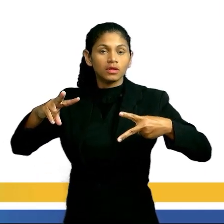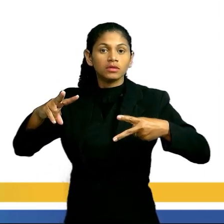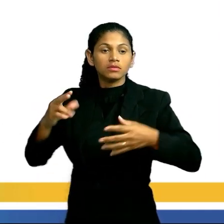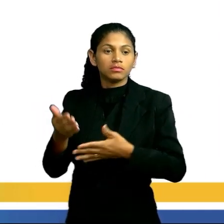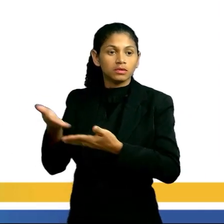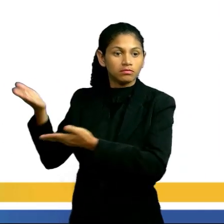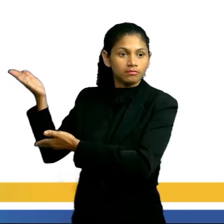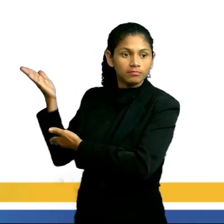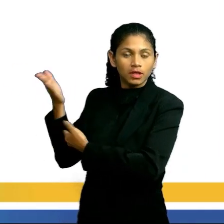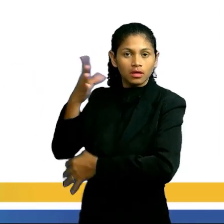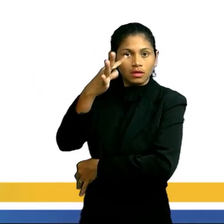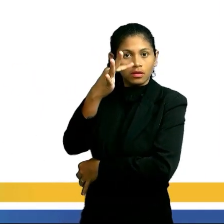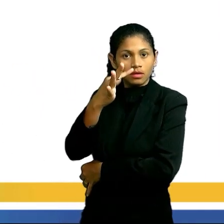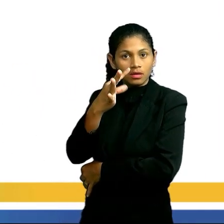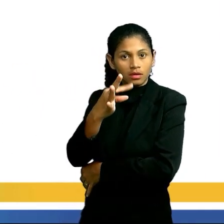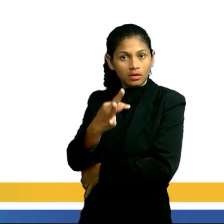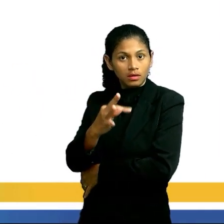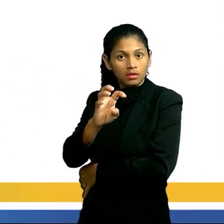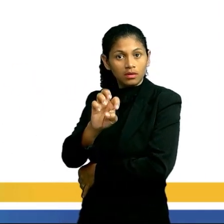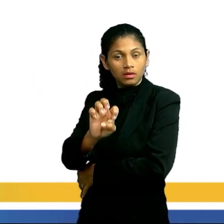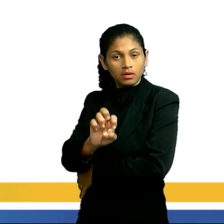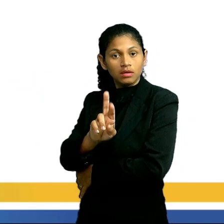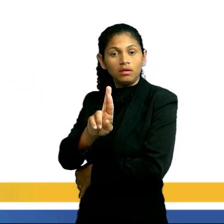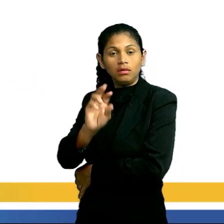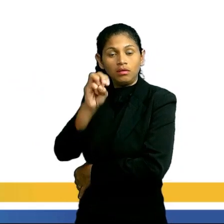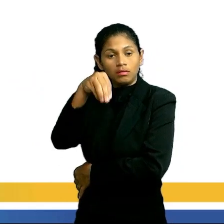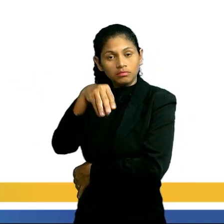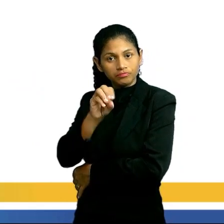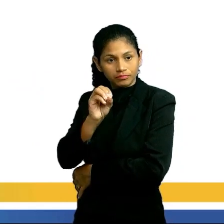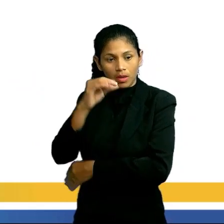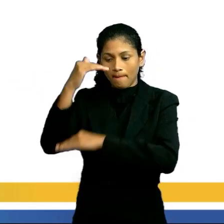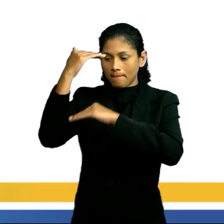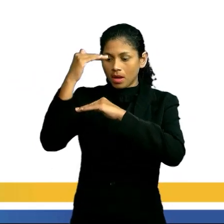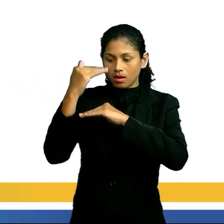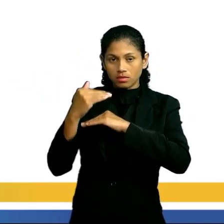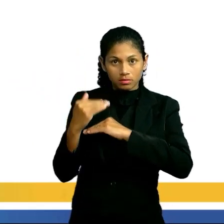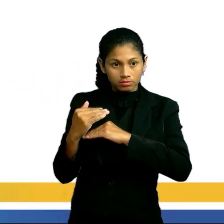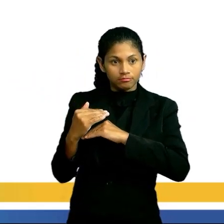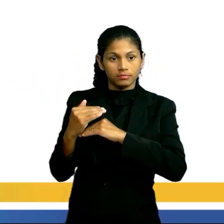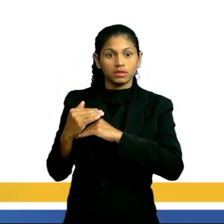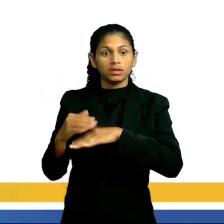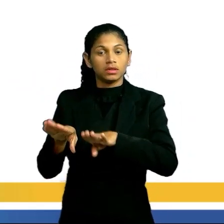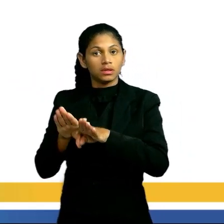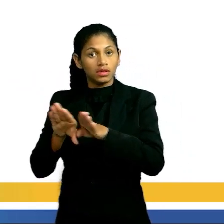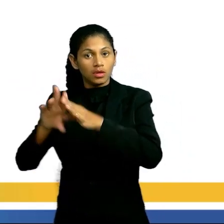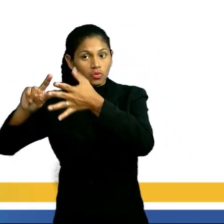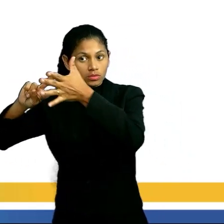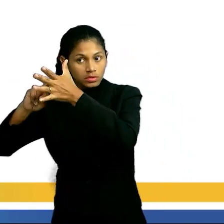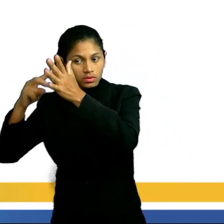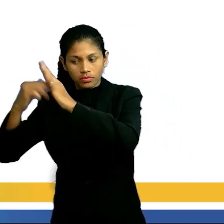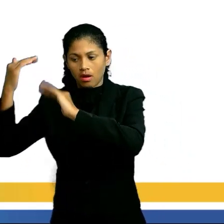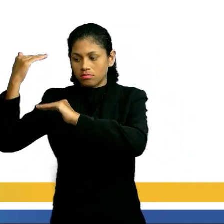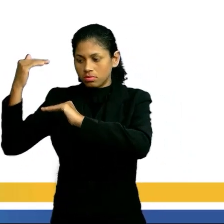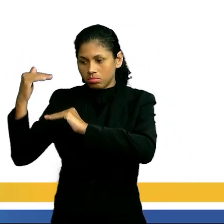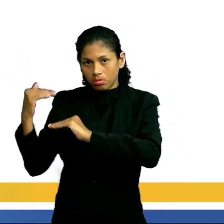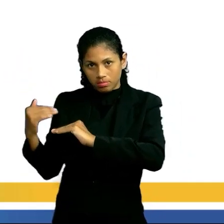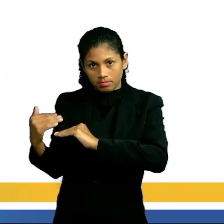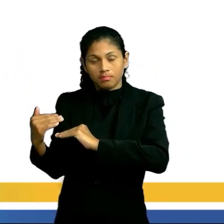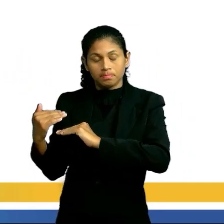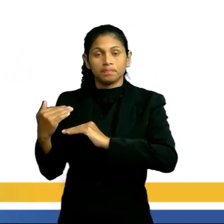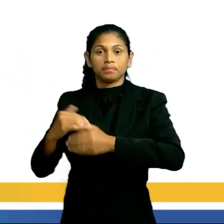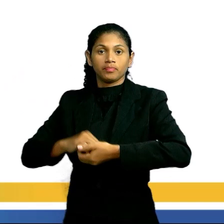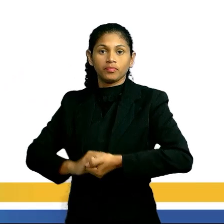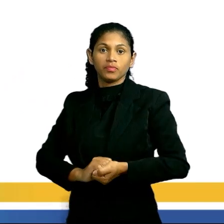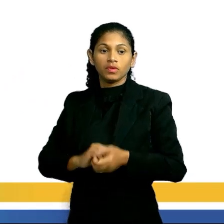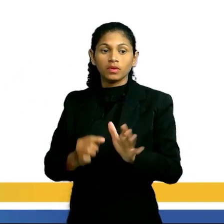comum é o heredograma, que é uma sequência ou então um gráfico